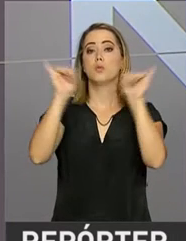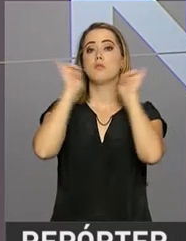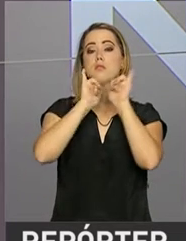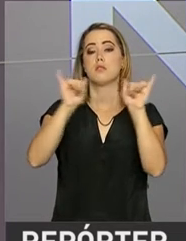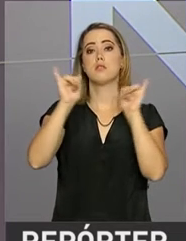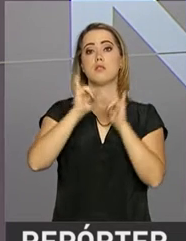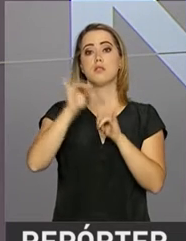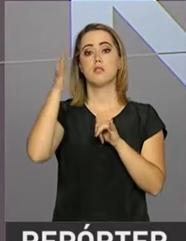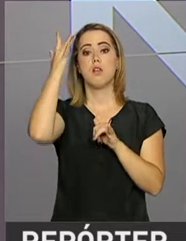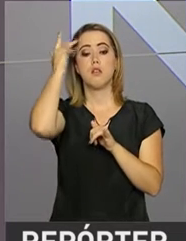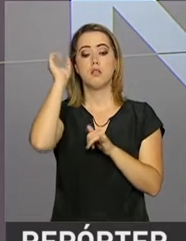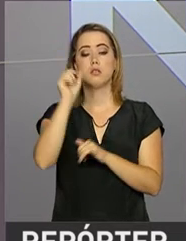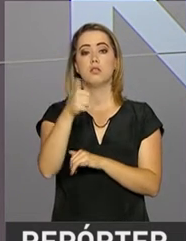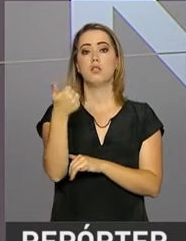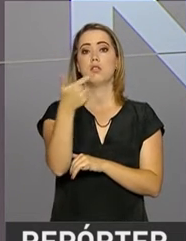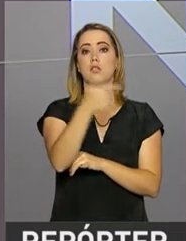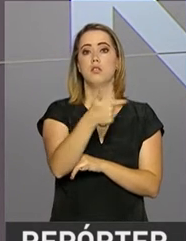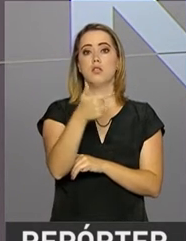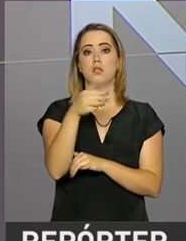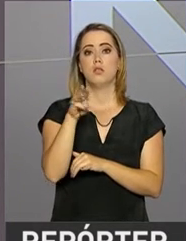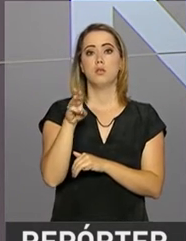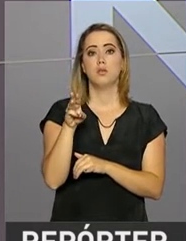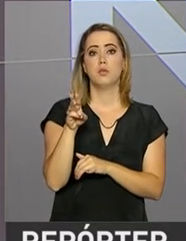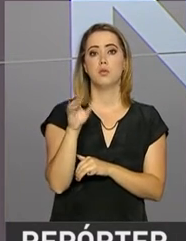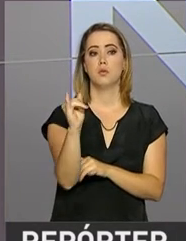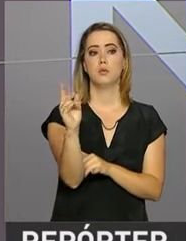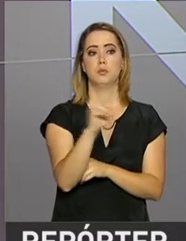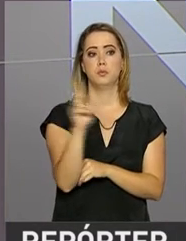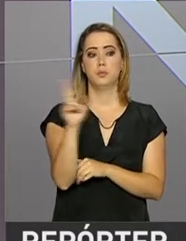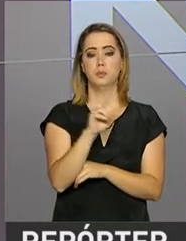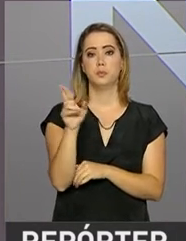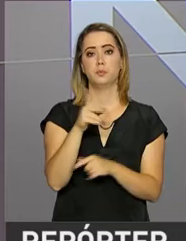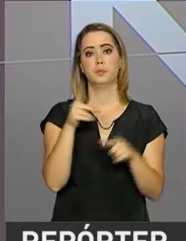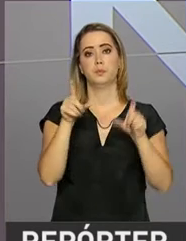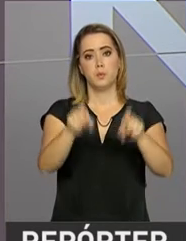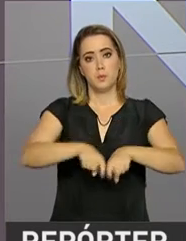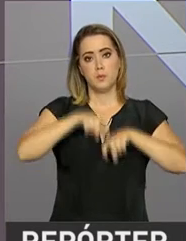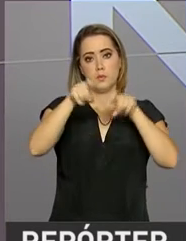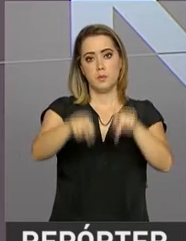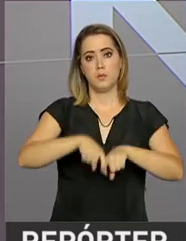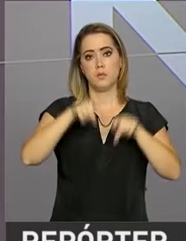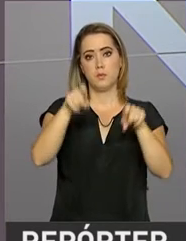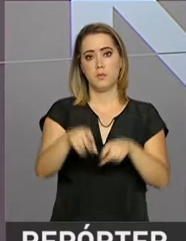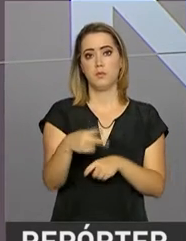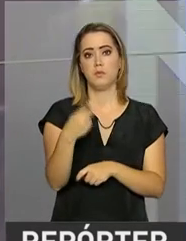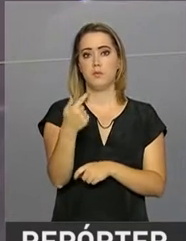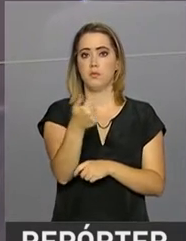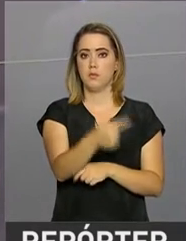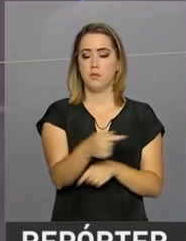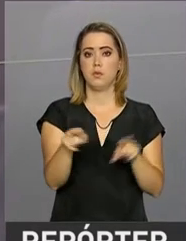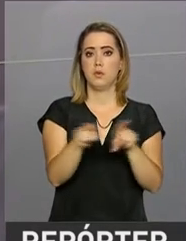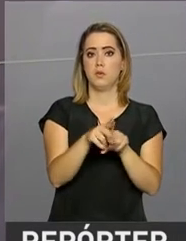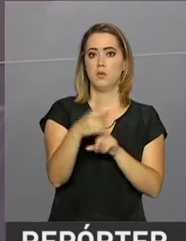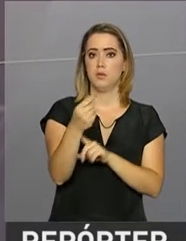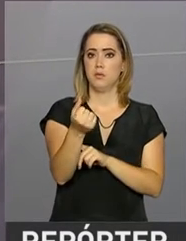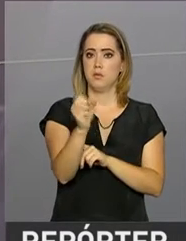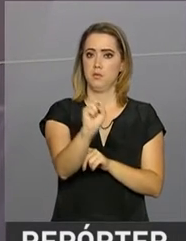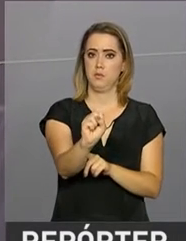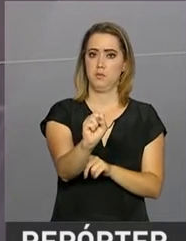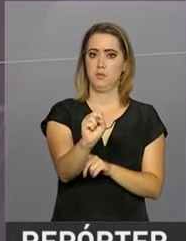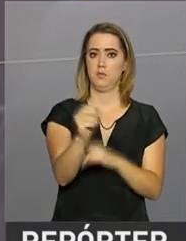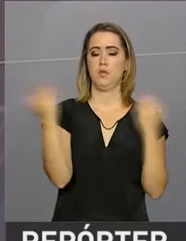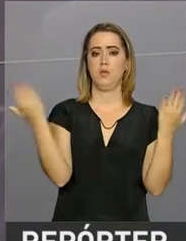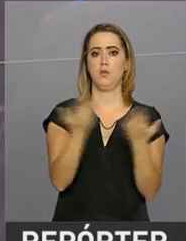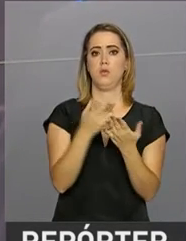a liberação de 12 bilhões de reais para a safra agrícola 2017/2018 ao vivo de são paulo o